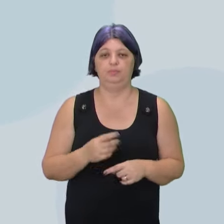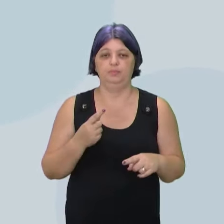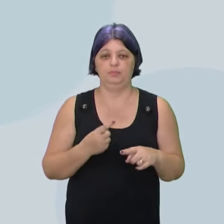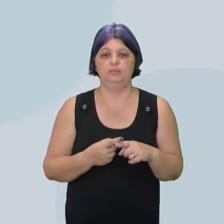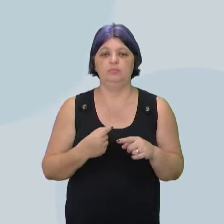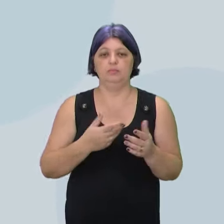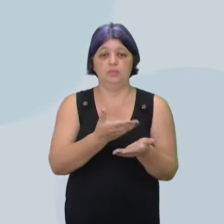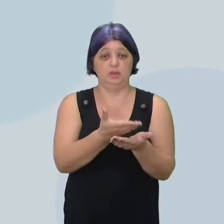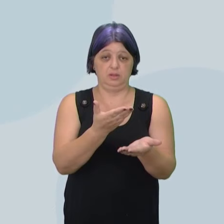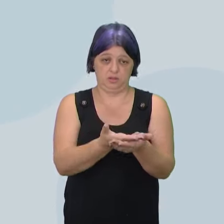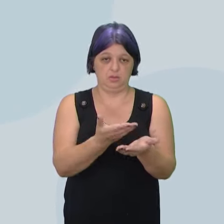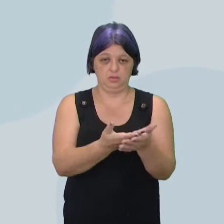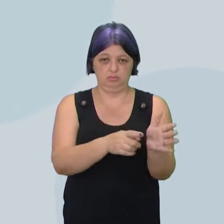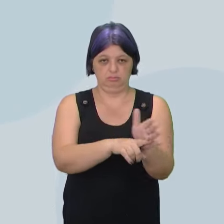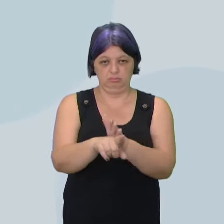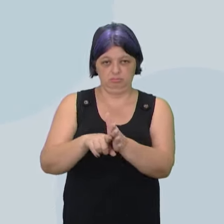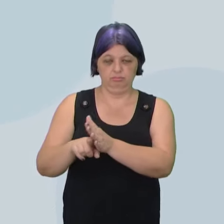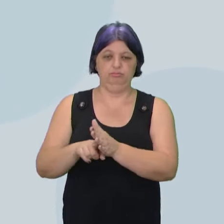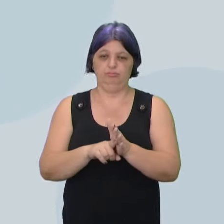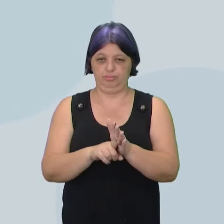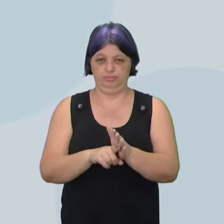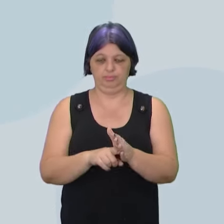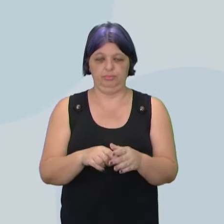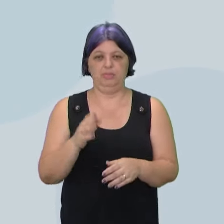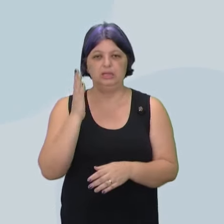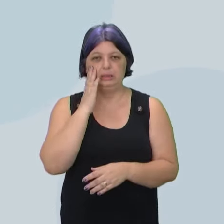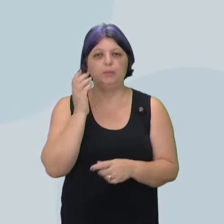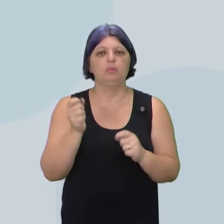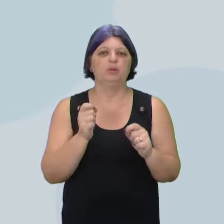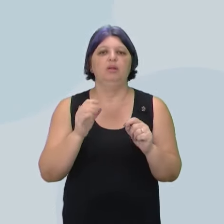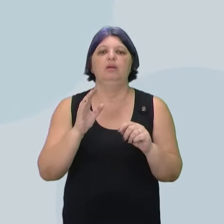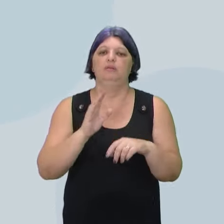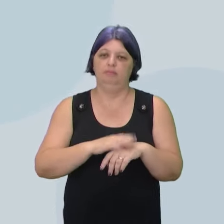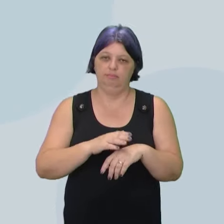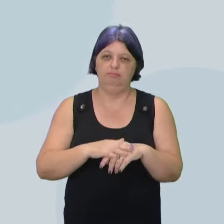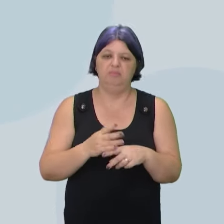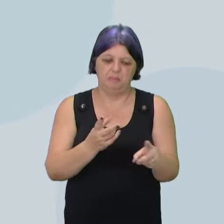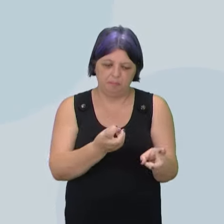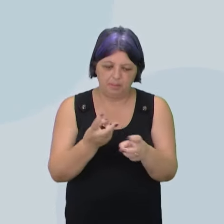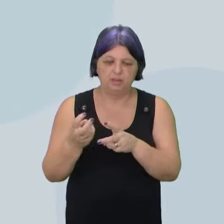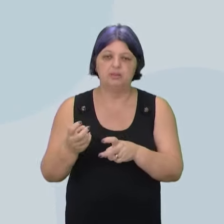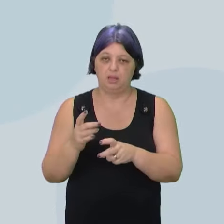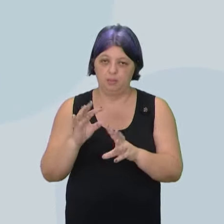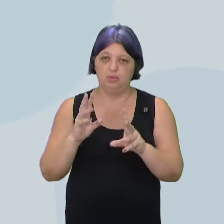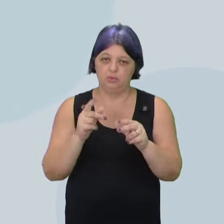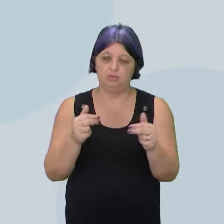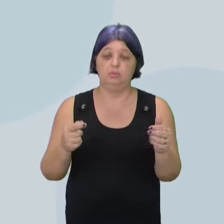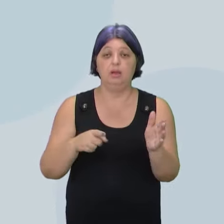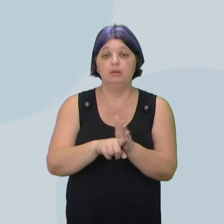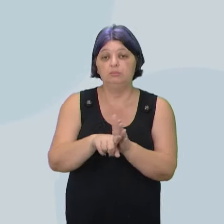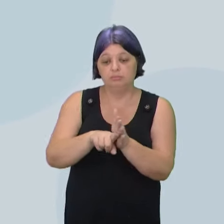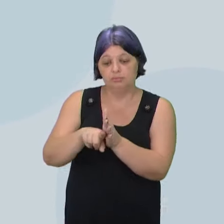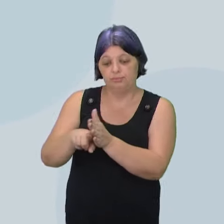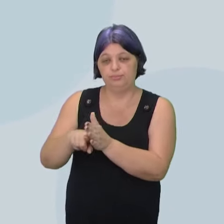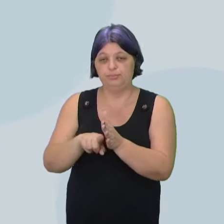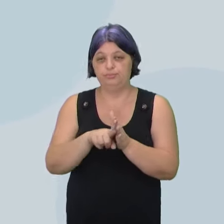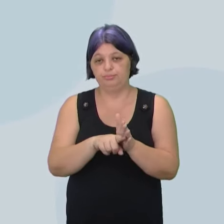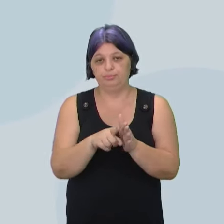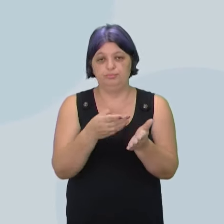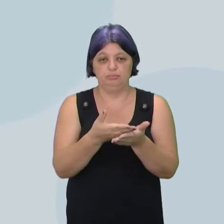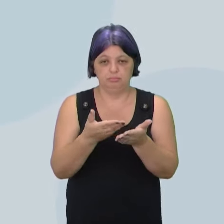esses estudos, né, sabendo disso, olha, o sismógrafo faz tudo isso, né? Mas a partir desses estudos, a gente consegue aí, ó,